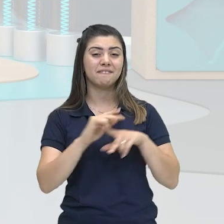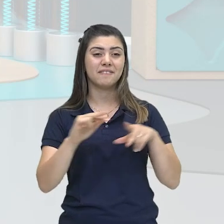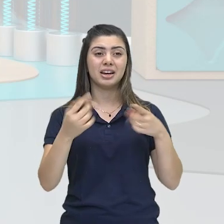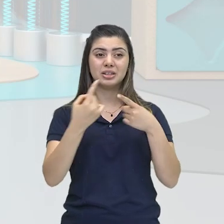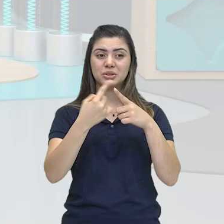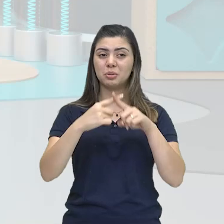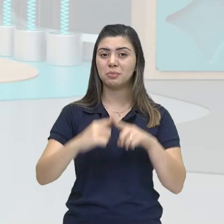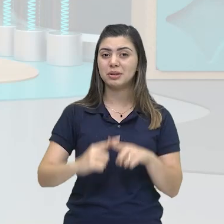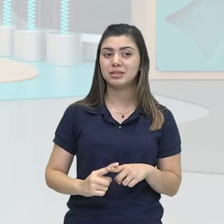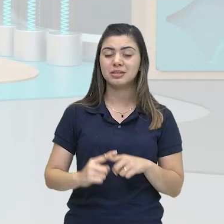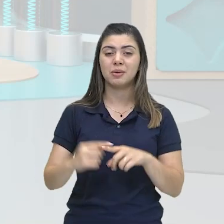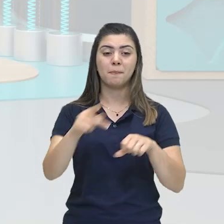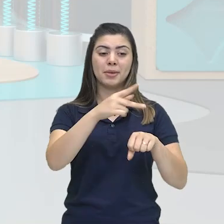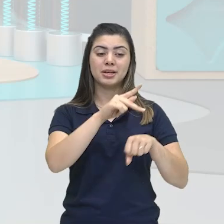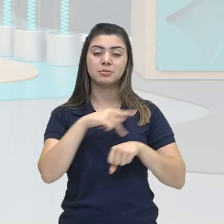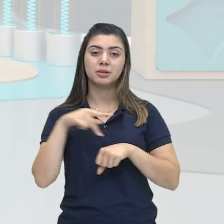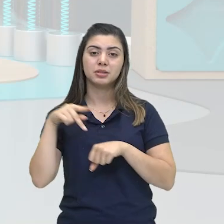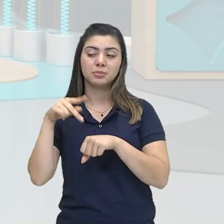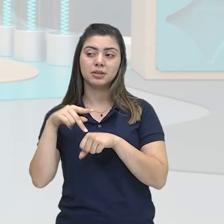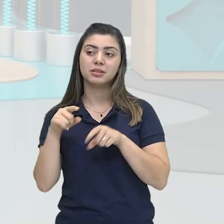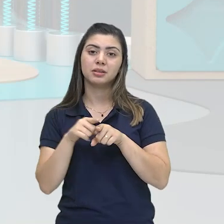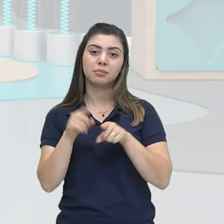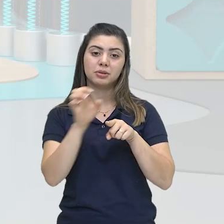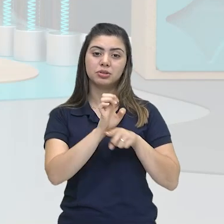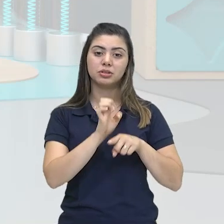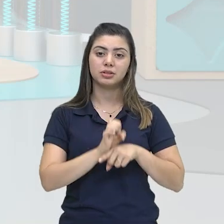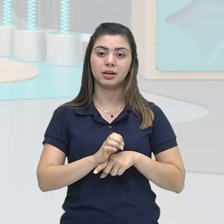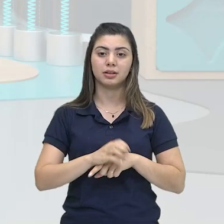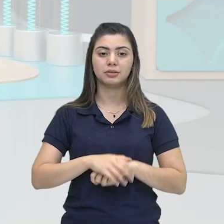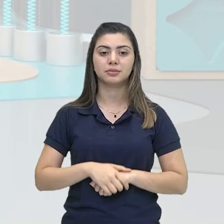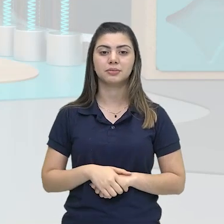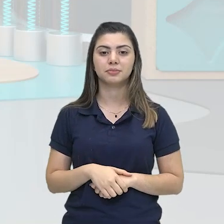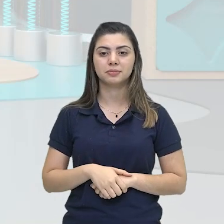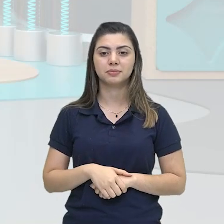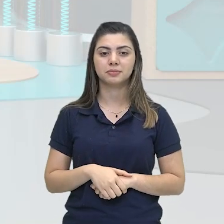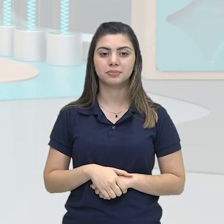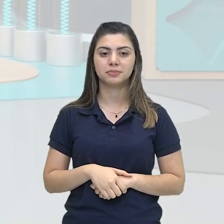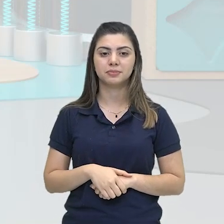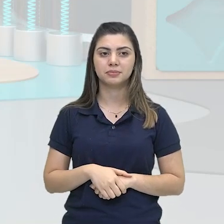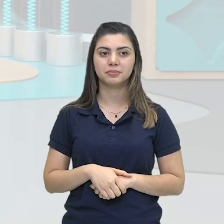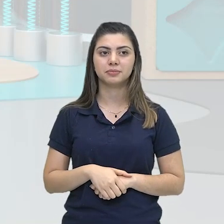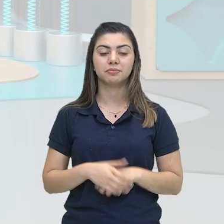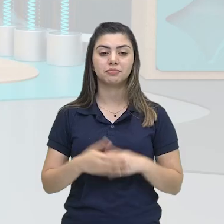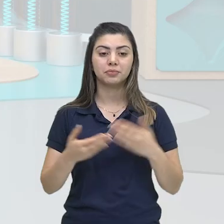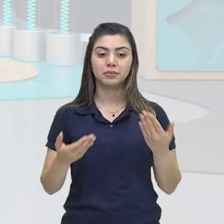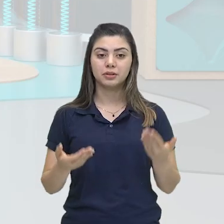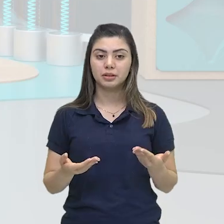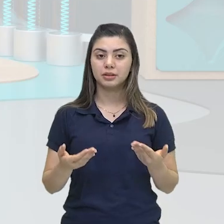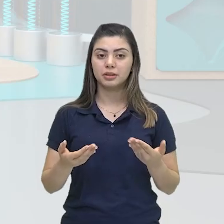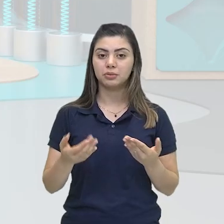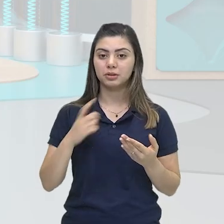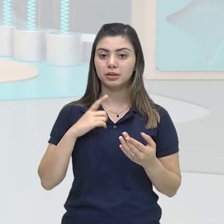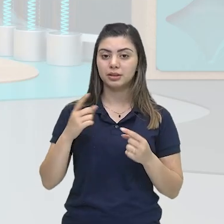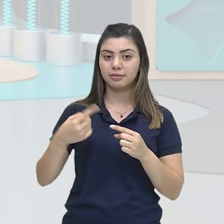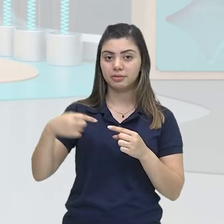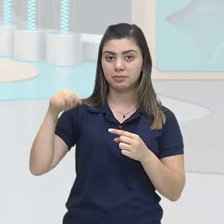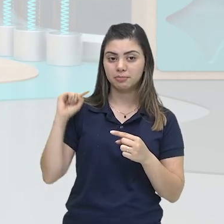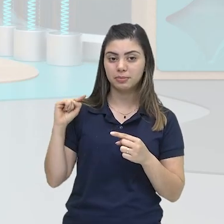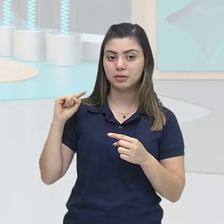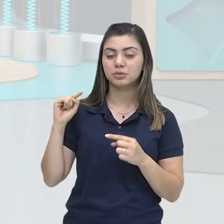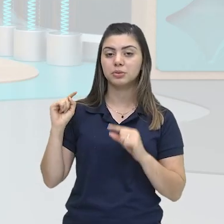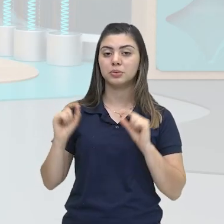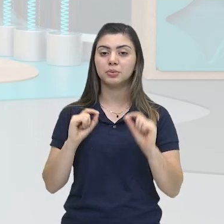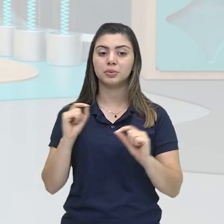competições internacionais e nacionais também. Pode dar uma paradinha, por favor? Muito bem. A que passou era